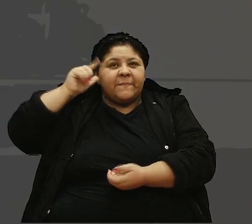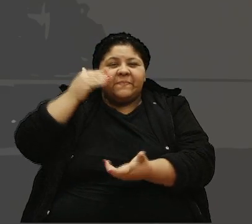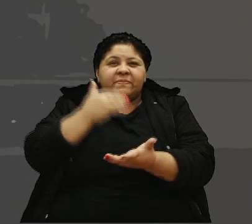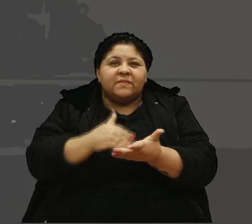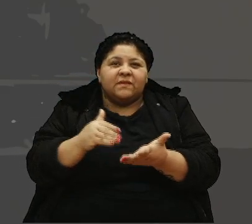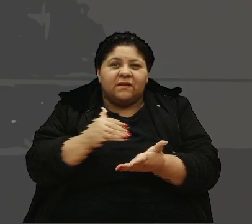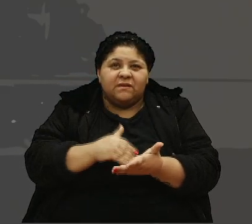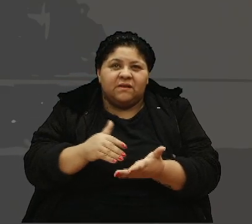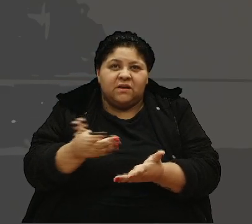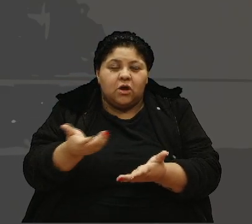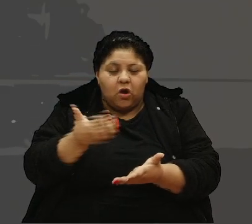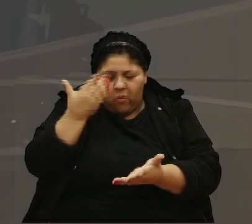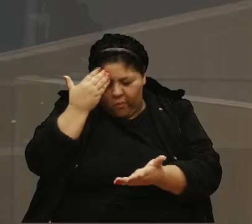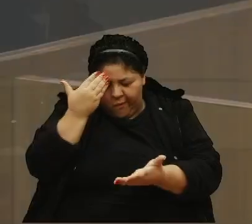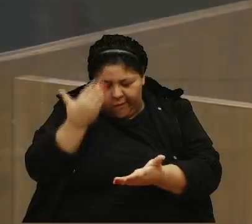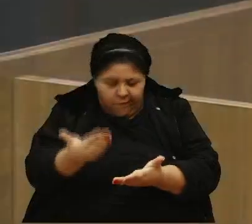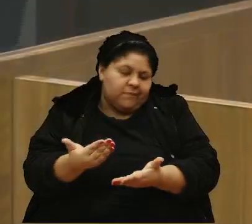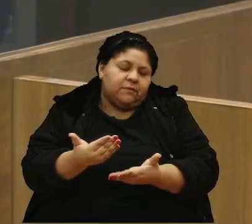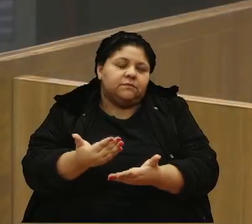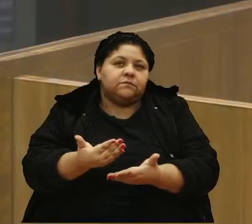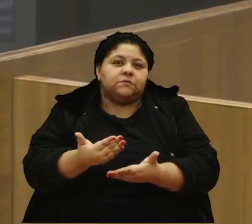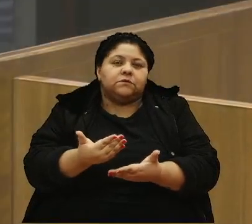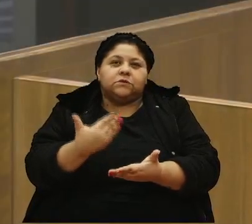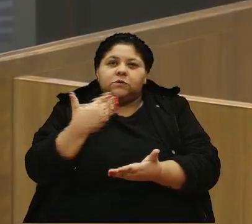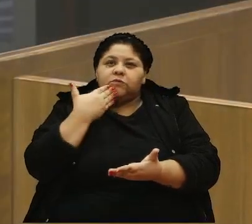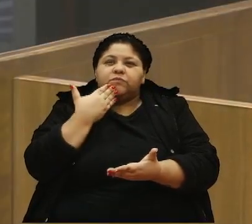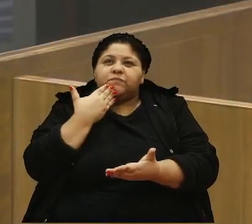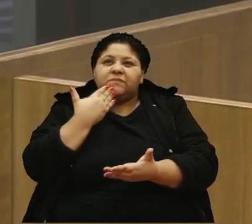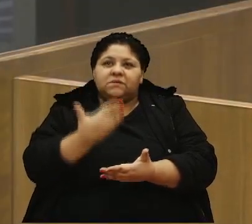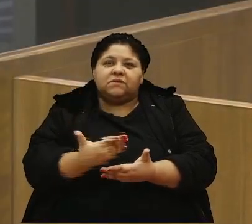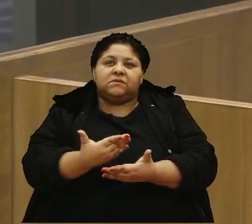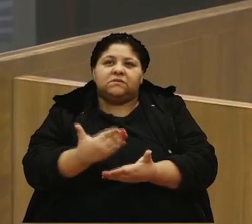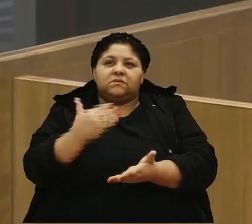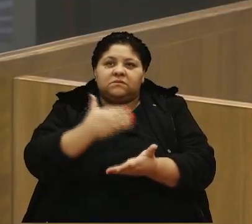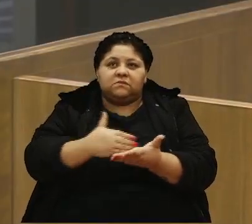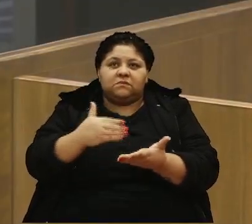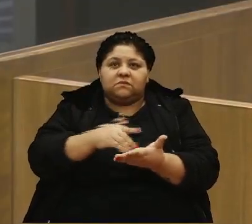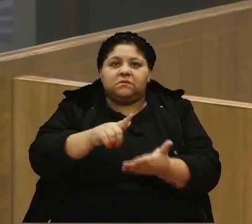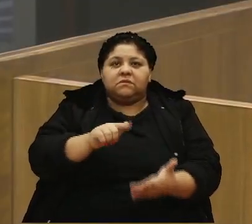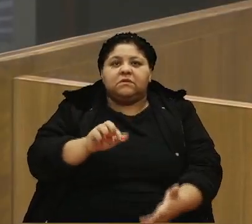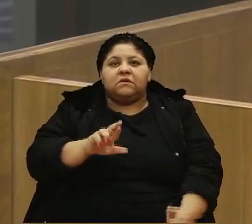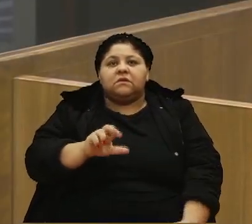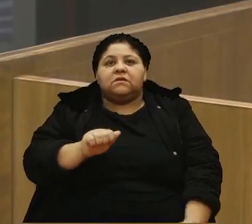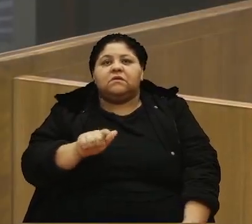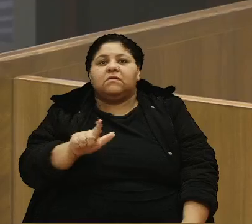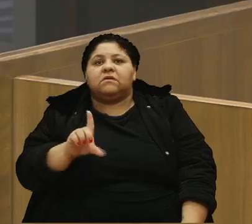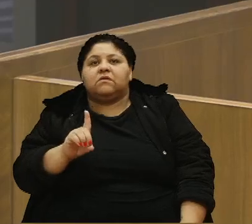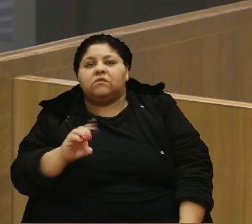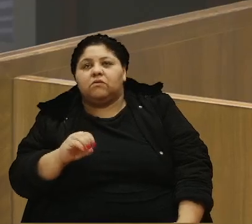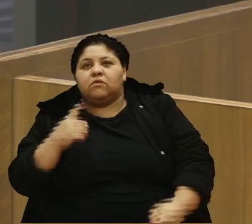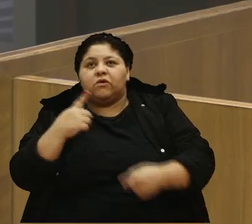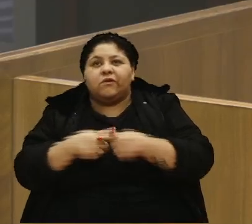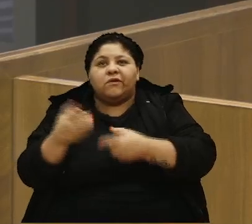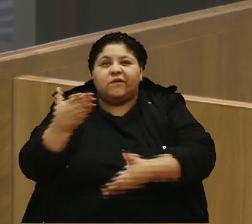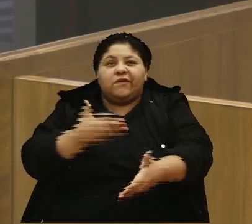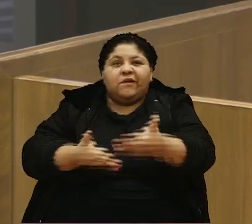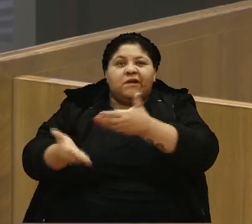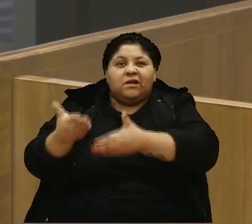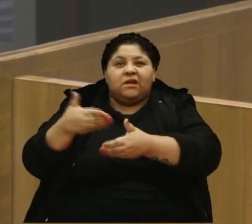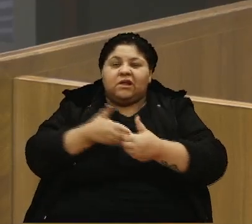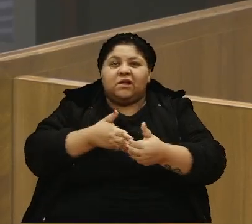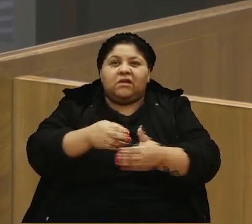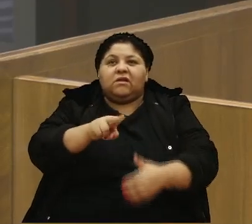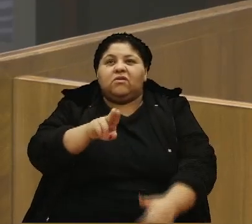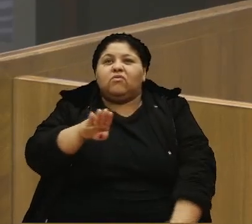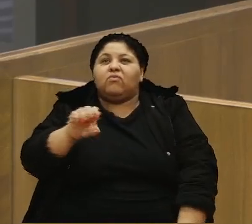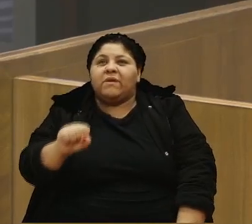secretário, quero agradecer o pedido, o secretário Geraldo, por ter atendido meu pedido de me acompanhar na UBS